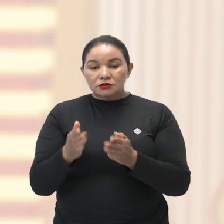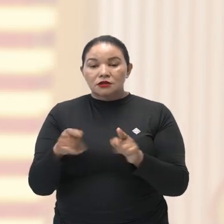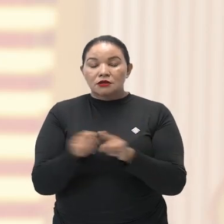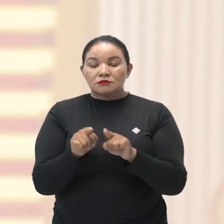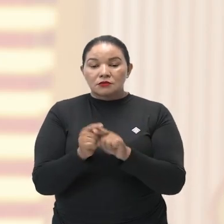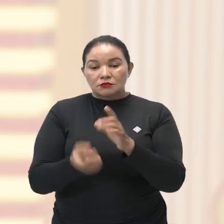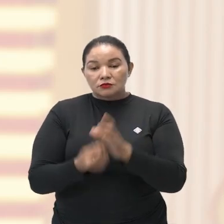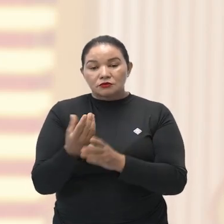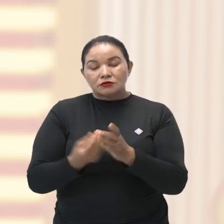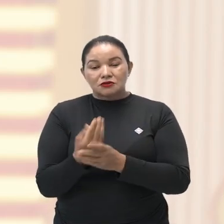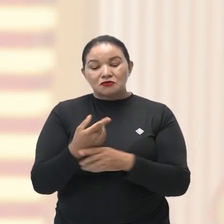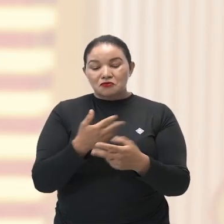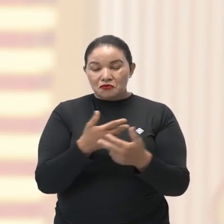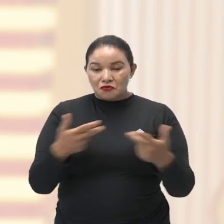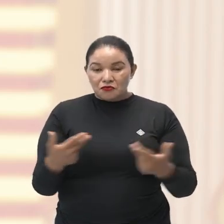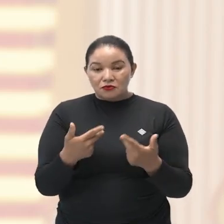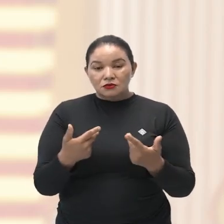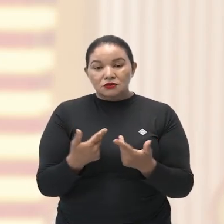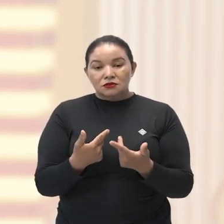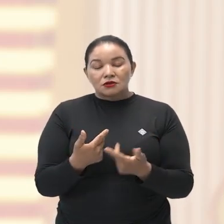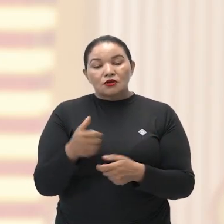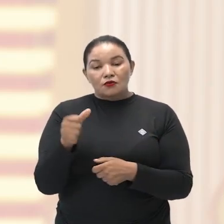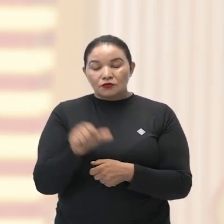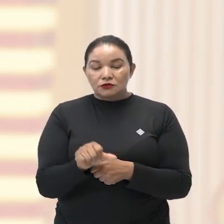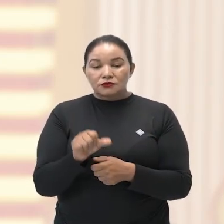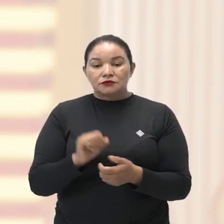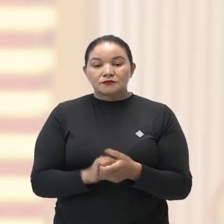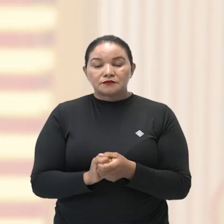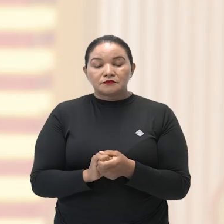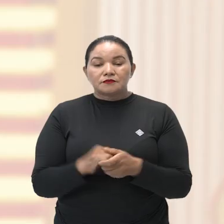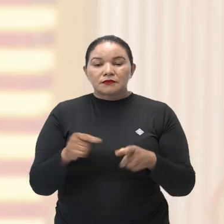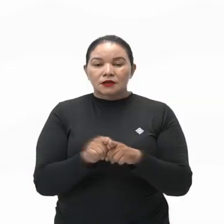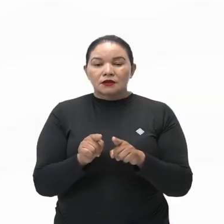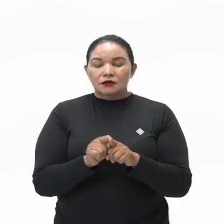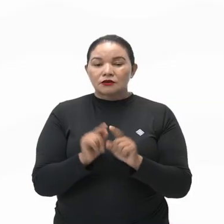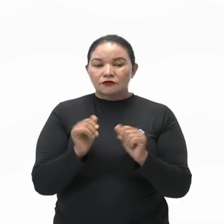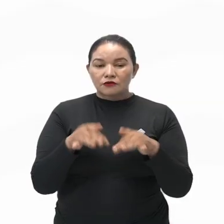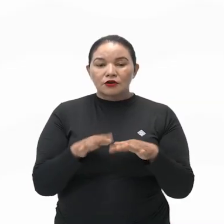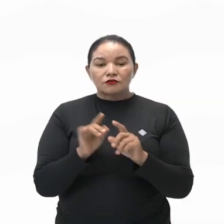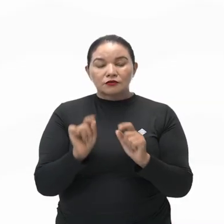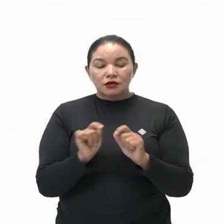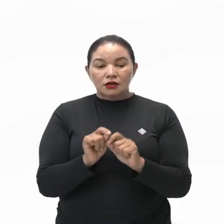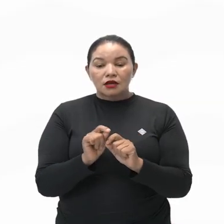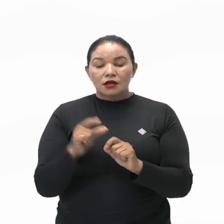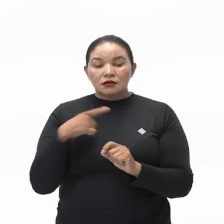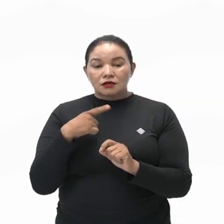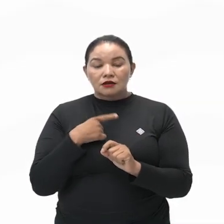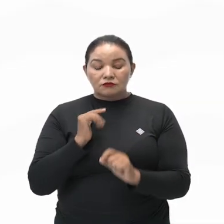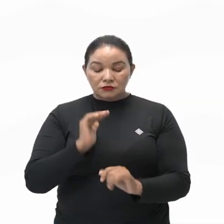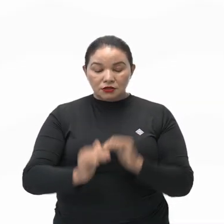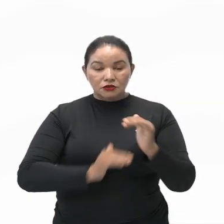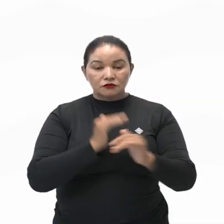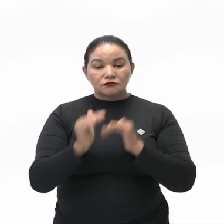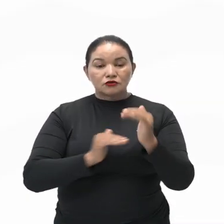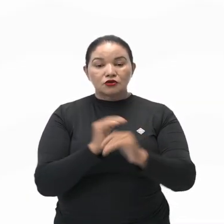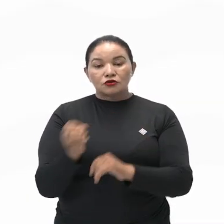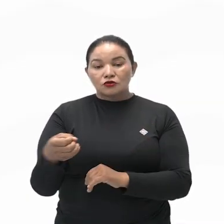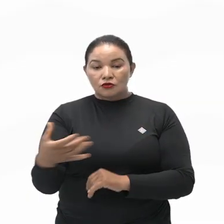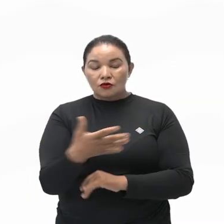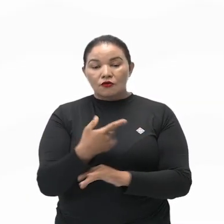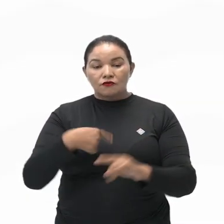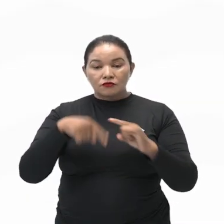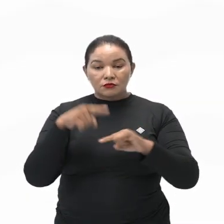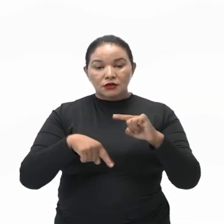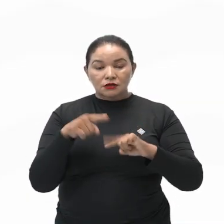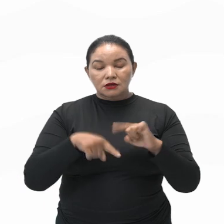átomos indesejados. E por último, nós temos aí o desenvolvimento de novos materiais para